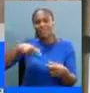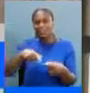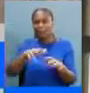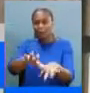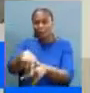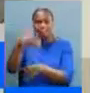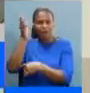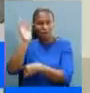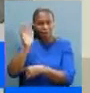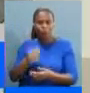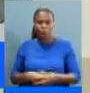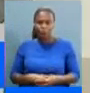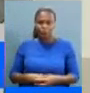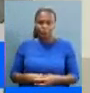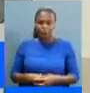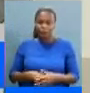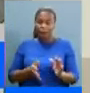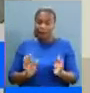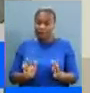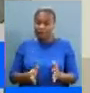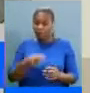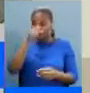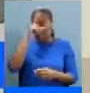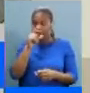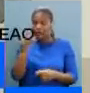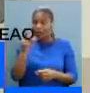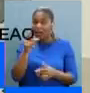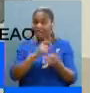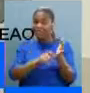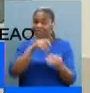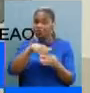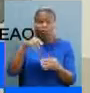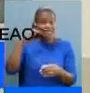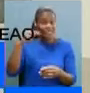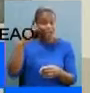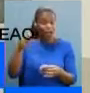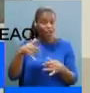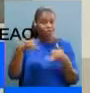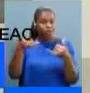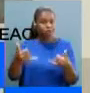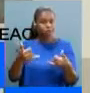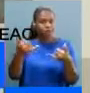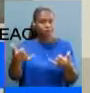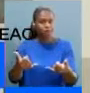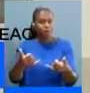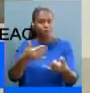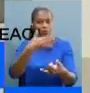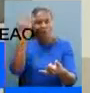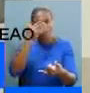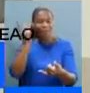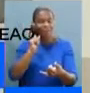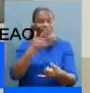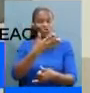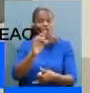desse Parlamento. É preciso lembrar que as eleições na Nigéria foram adiadas no dia